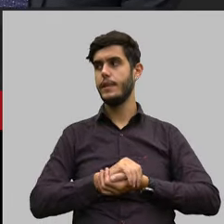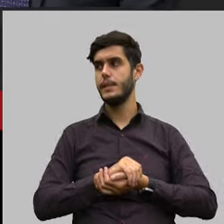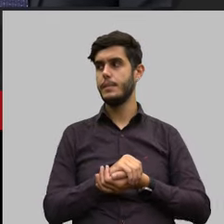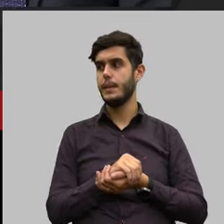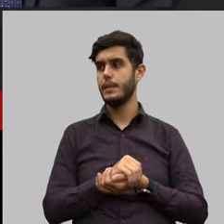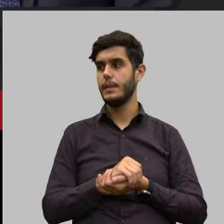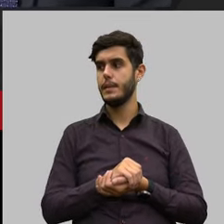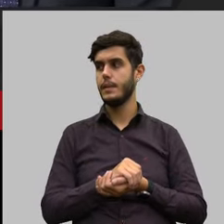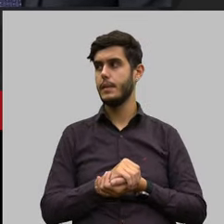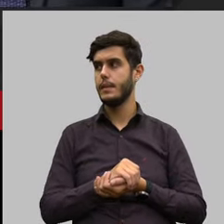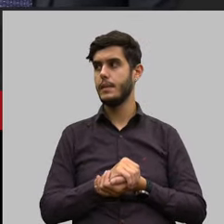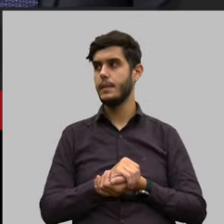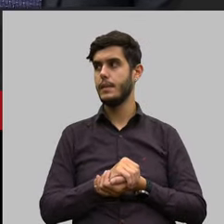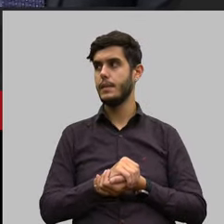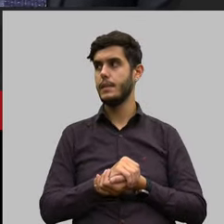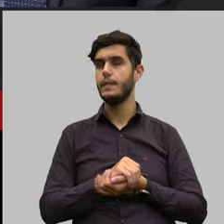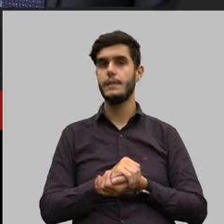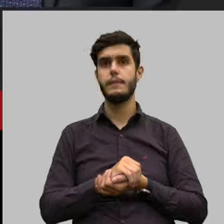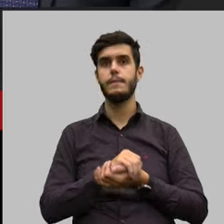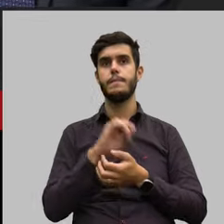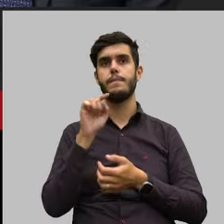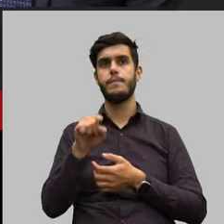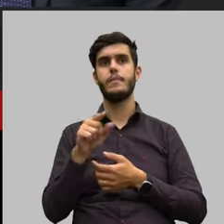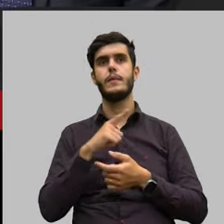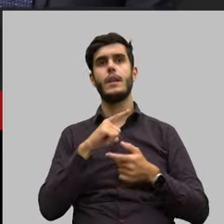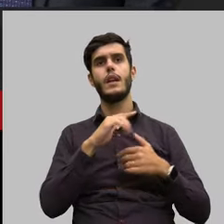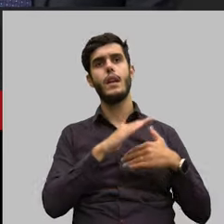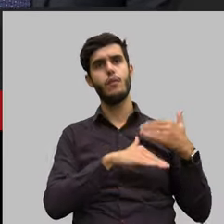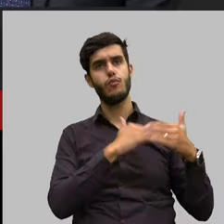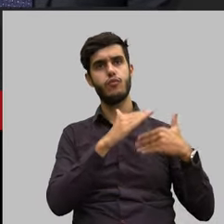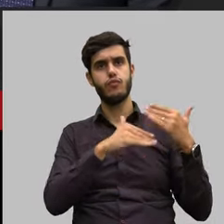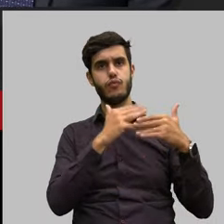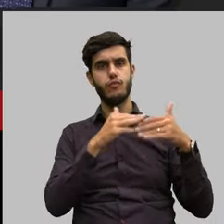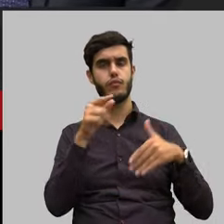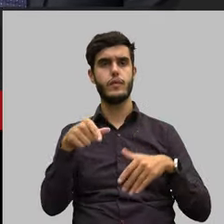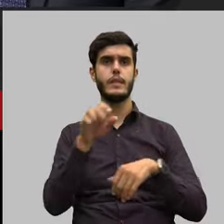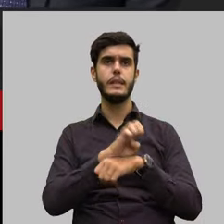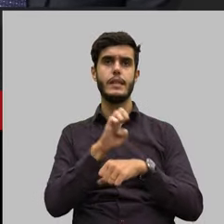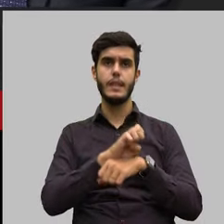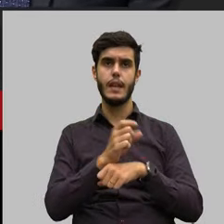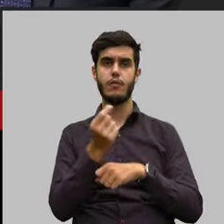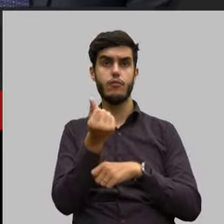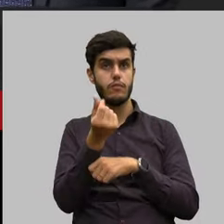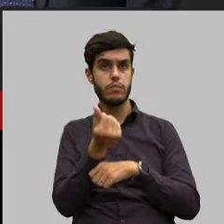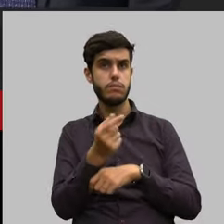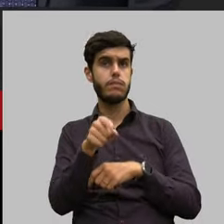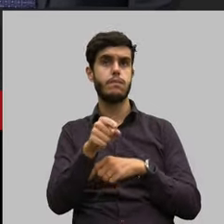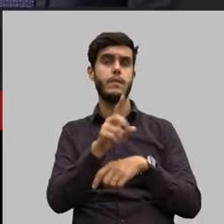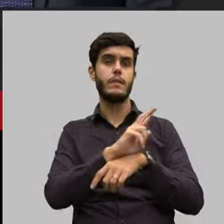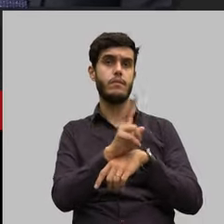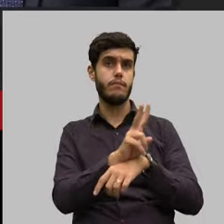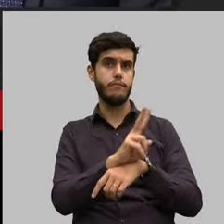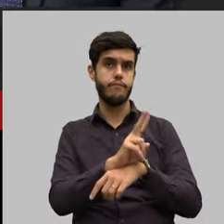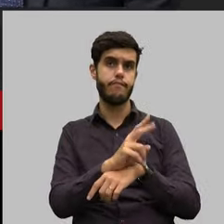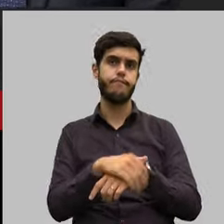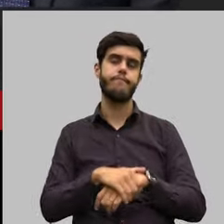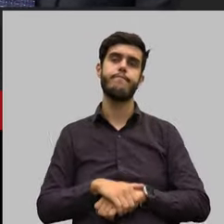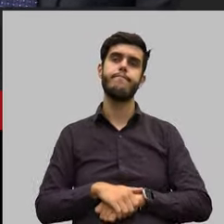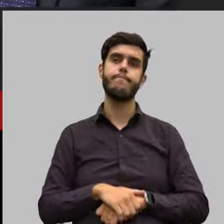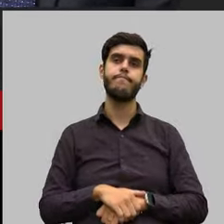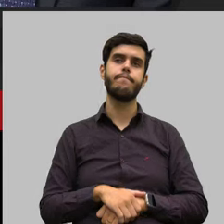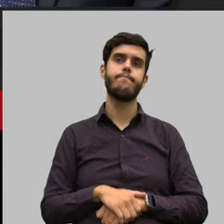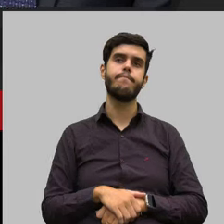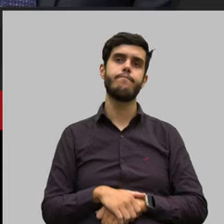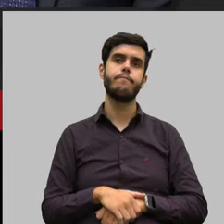eh histórico da evolução fiscal financeira aqui do Estado eh inicialmente eu mostro